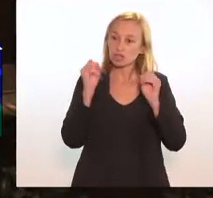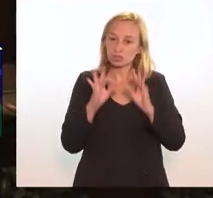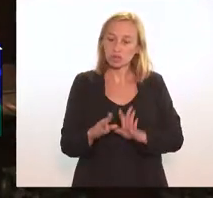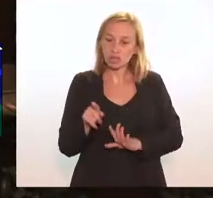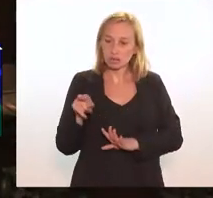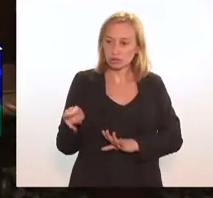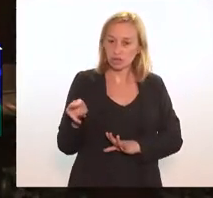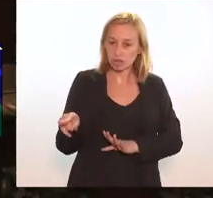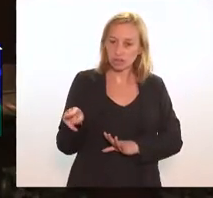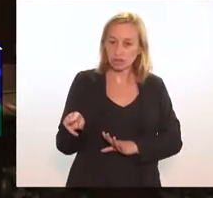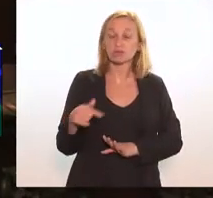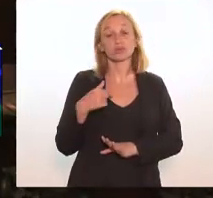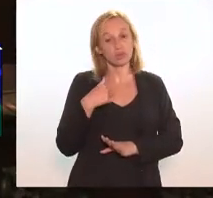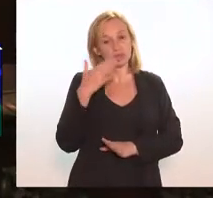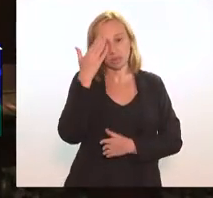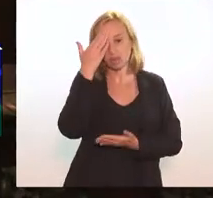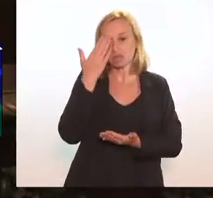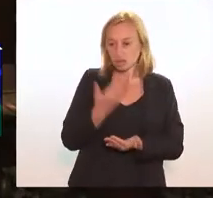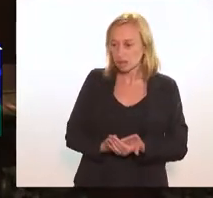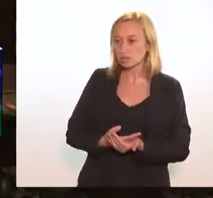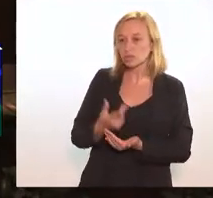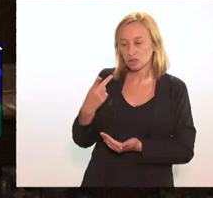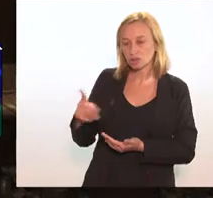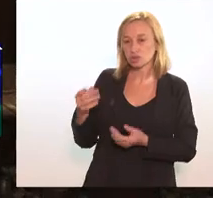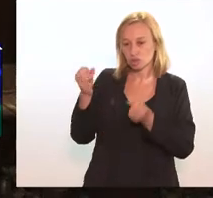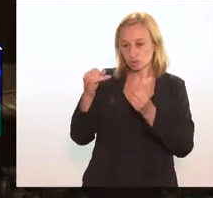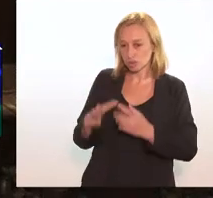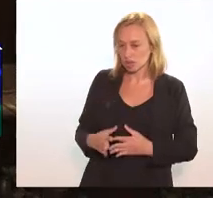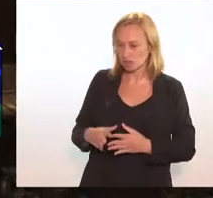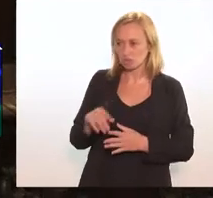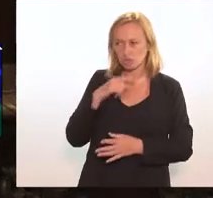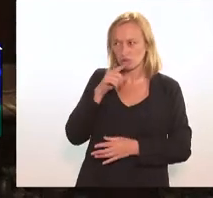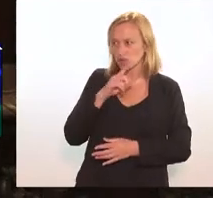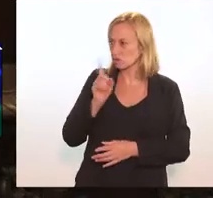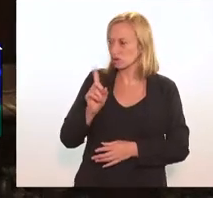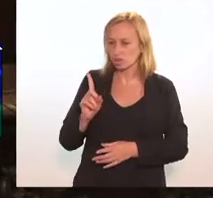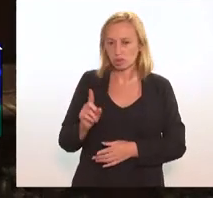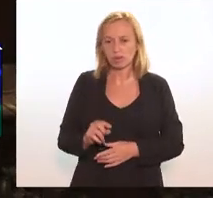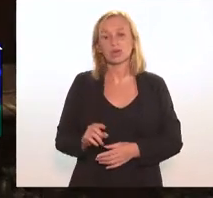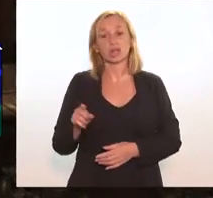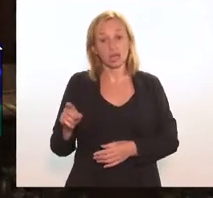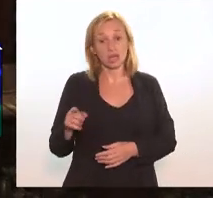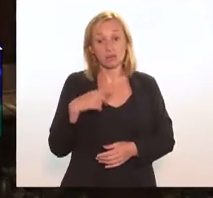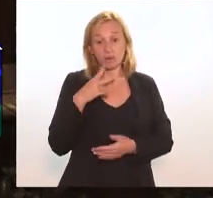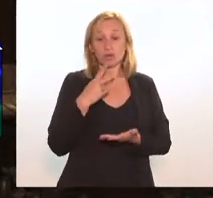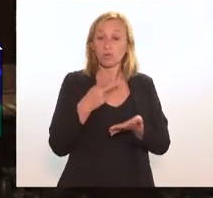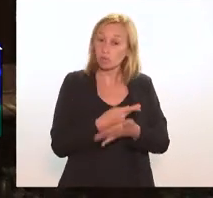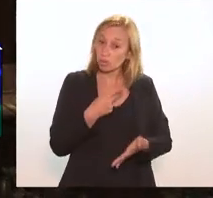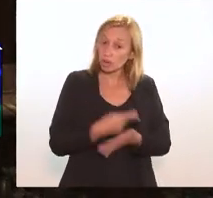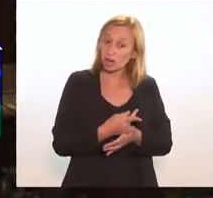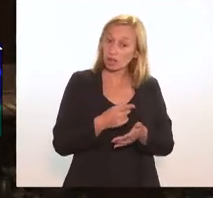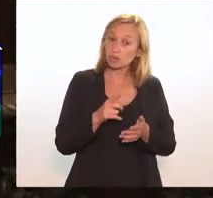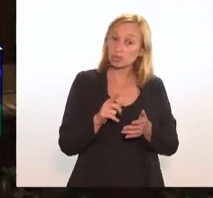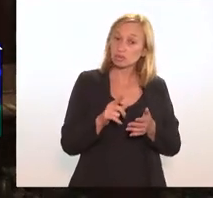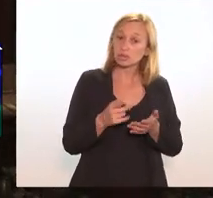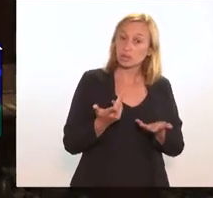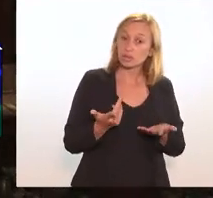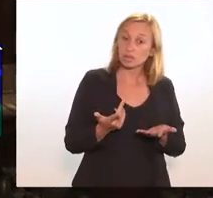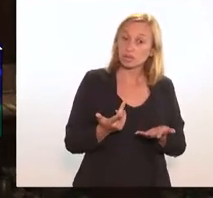aqui, nós confiamos na sua explicação, não estou duvidando da palavra dele. Ele disse que houve um erro de diagramação, um